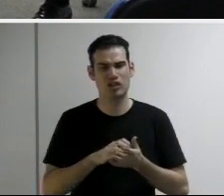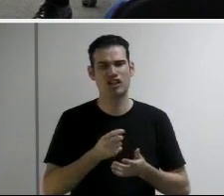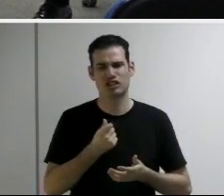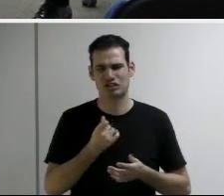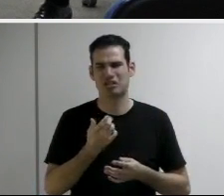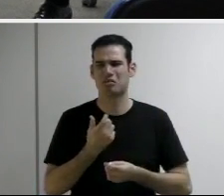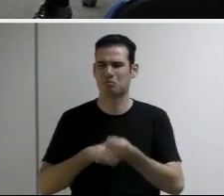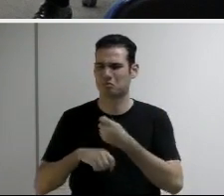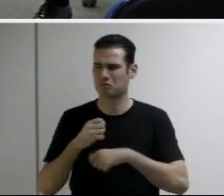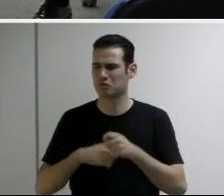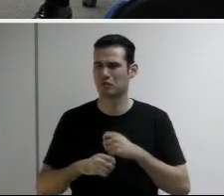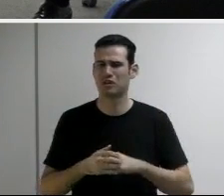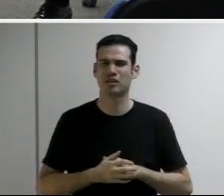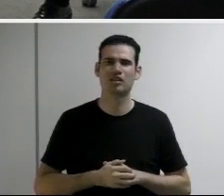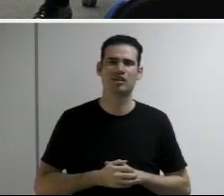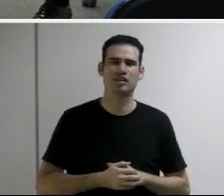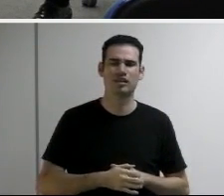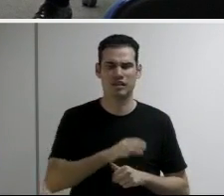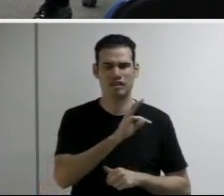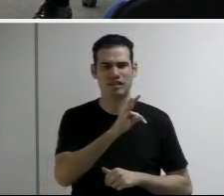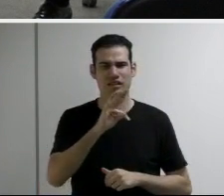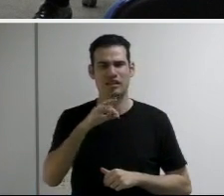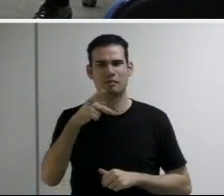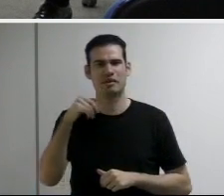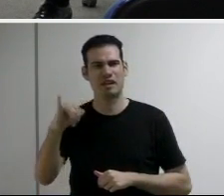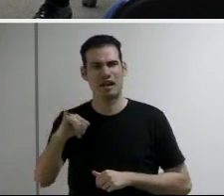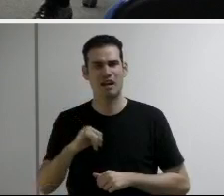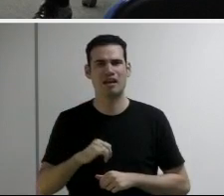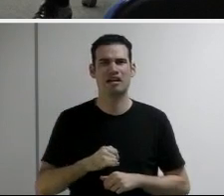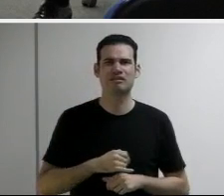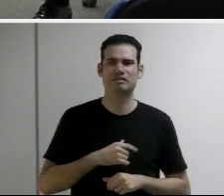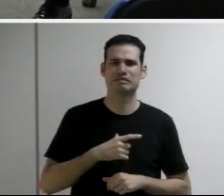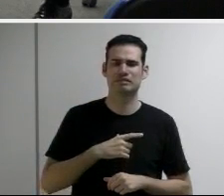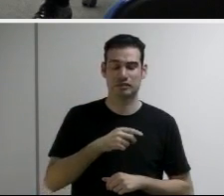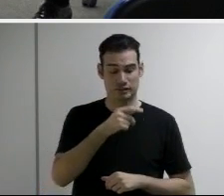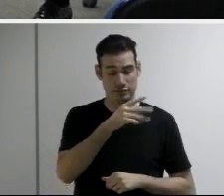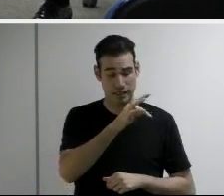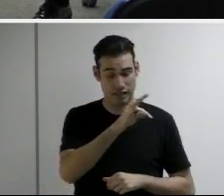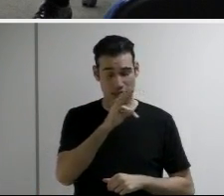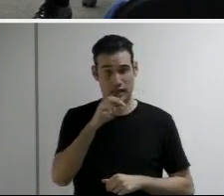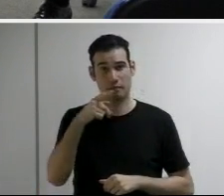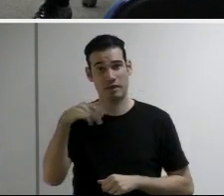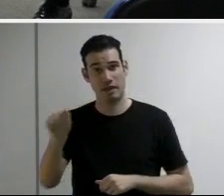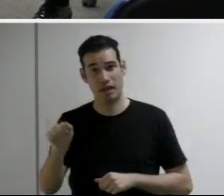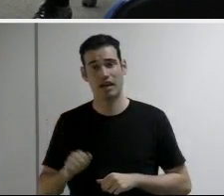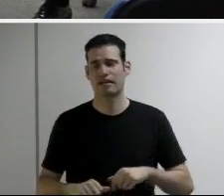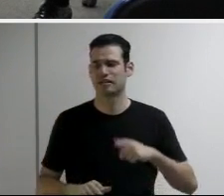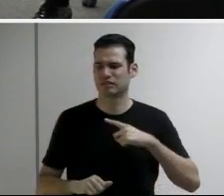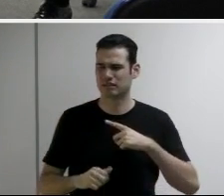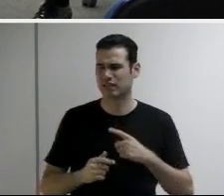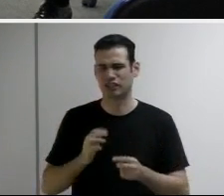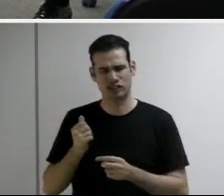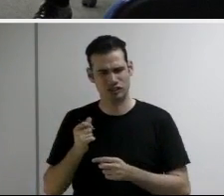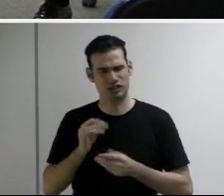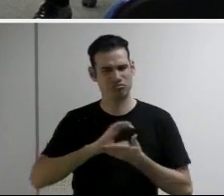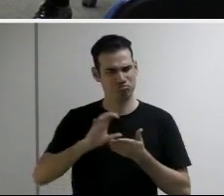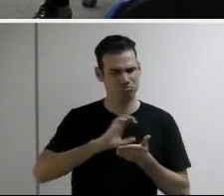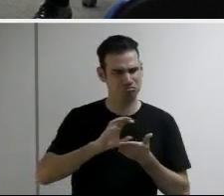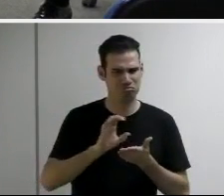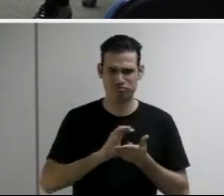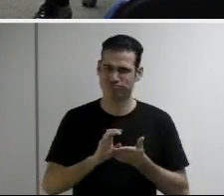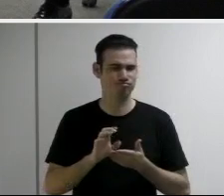E a conclusão era: não tem dinheiro para ter DPA. Tá, mas se a gente precisa de uma DPA para o negócio funcionar, então essa DPA precisa ser o mais enxuta